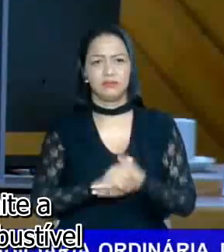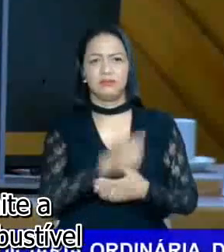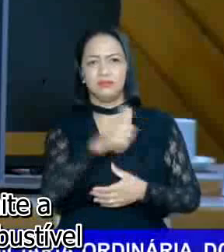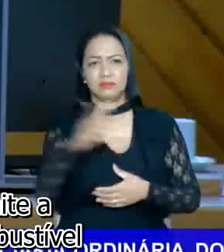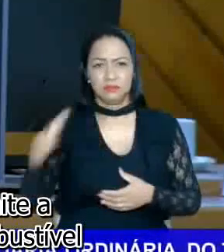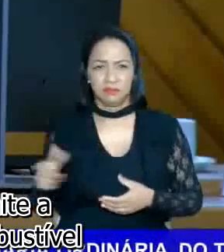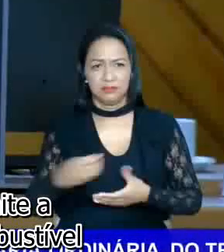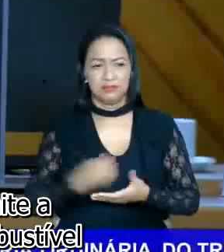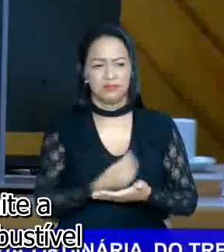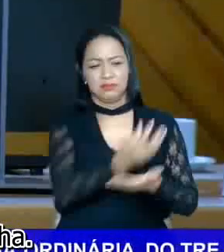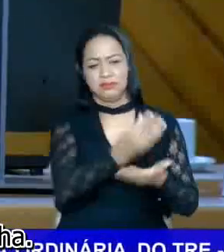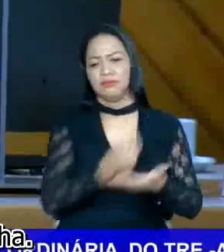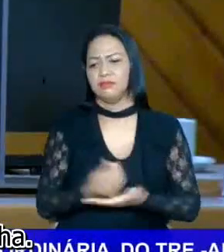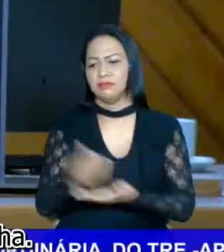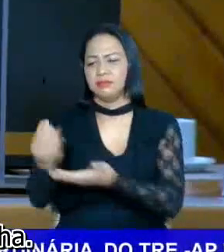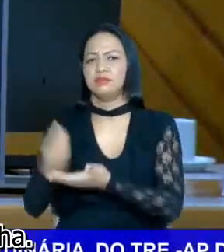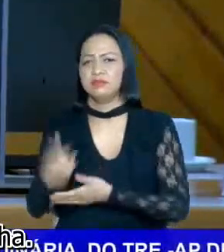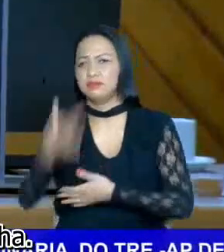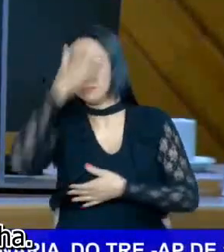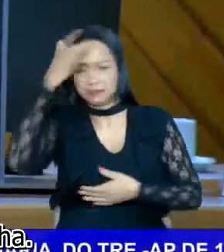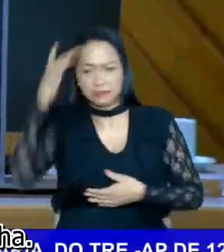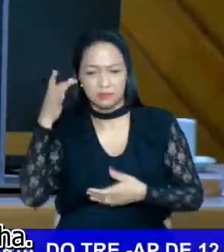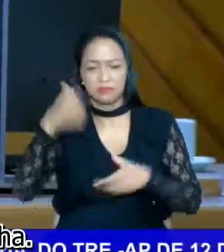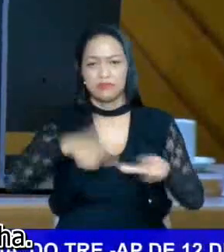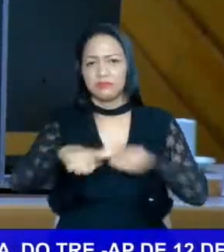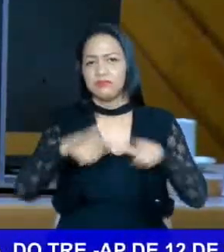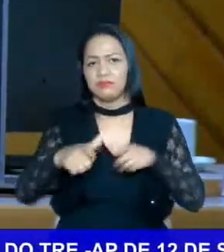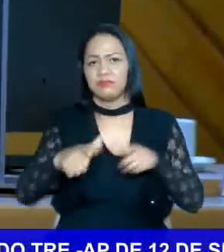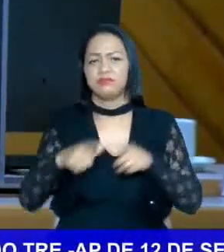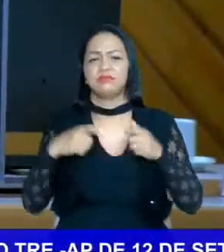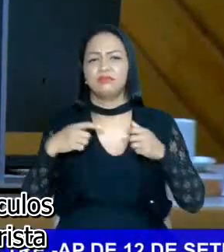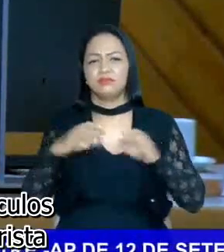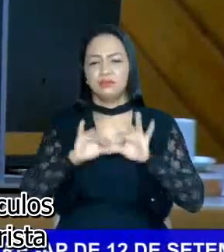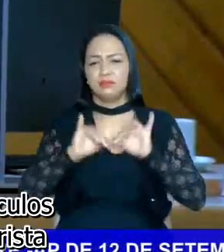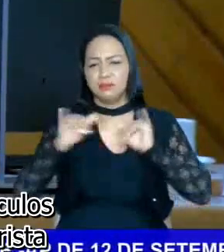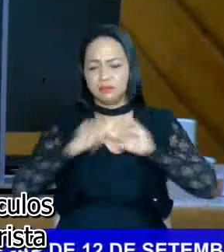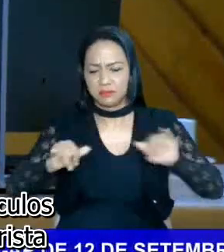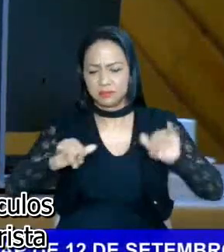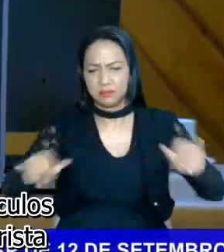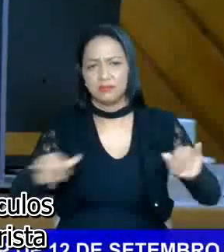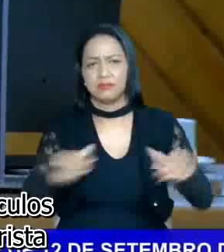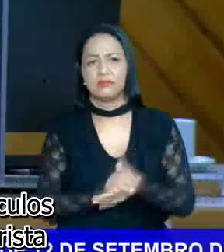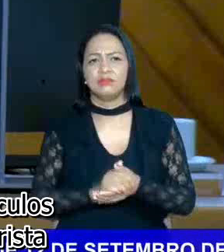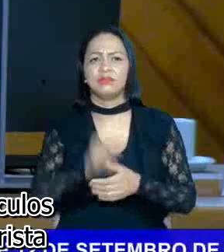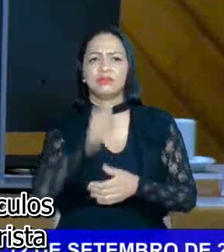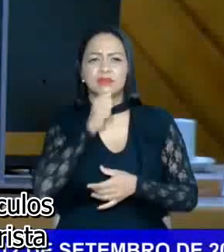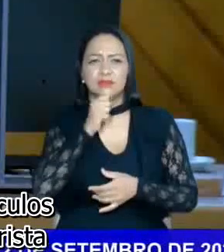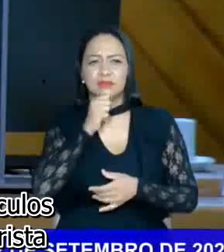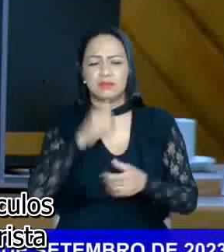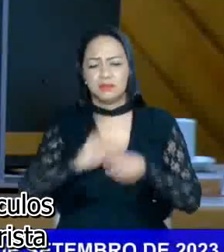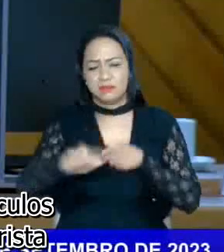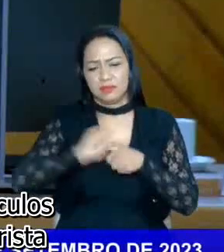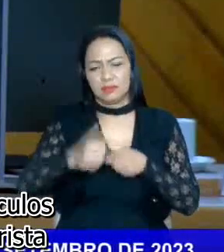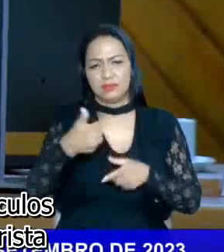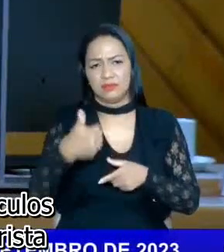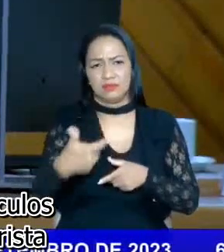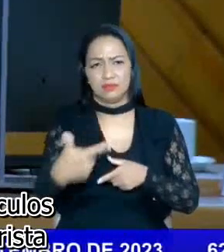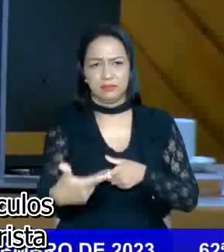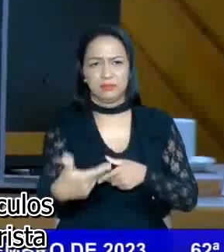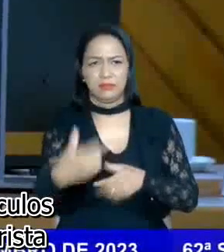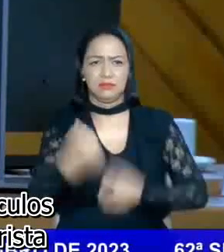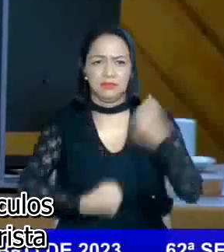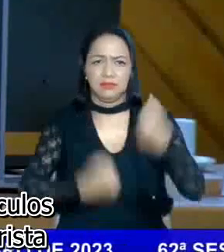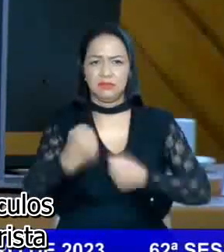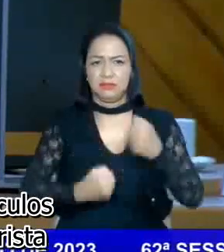a distribuição de combustível para pessoas que não trabalham na campanha. Asseverou ainda que foram alugados 12 veículos, dos quais 2 não